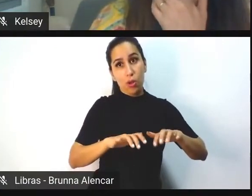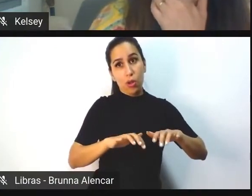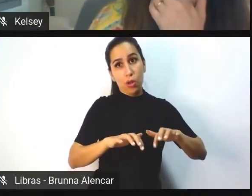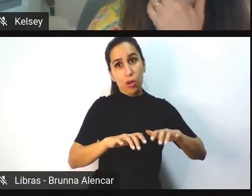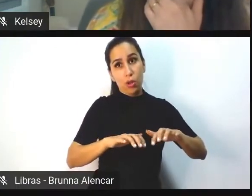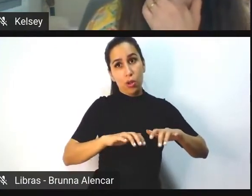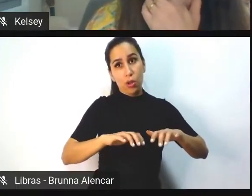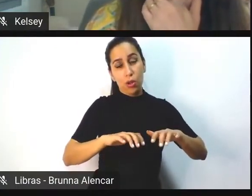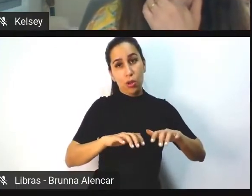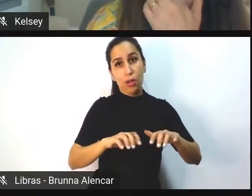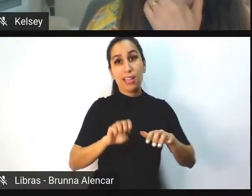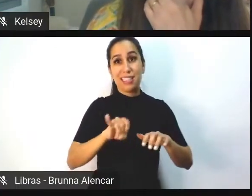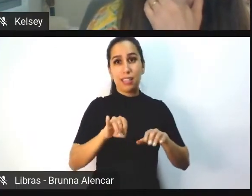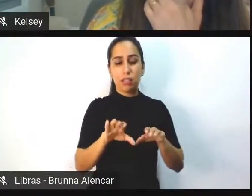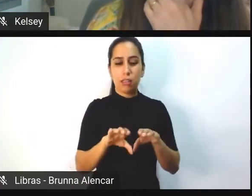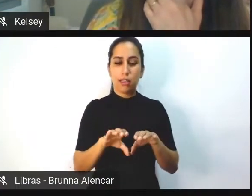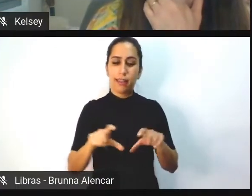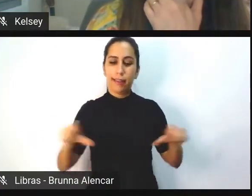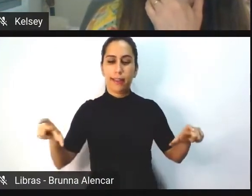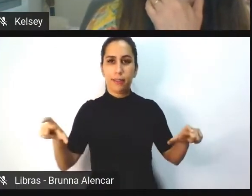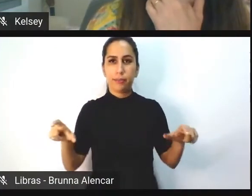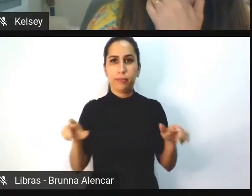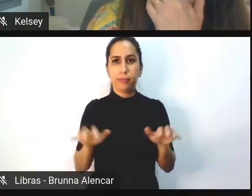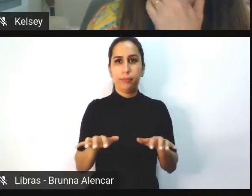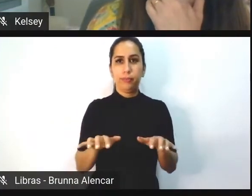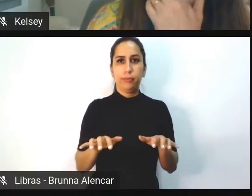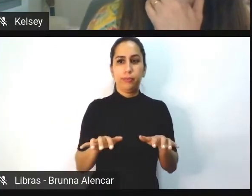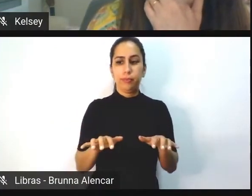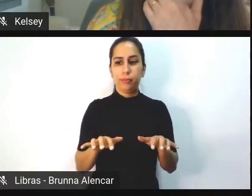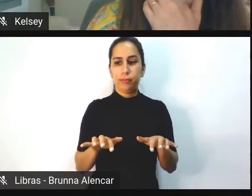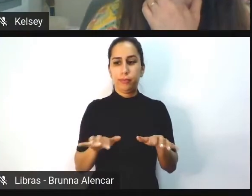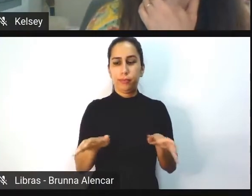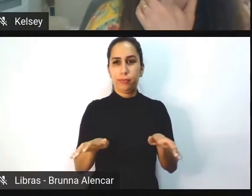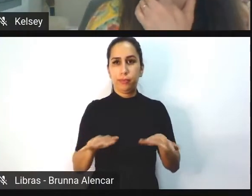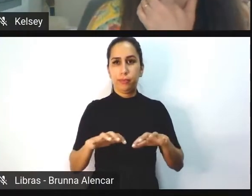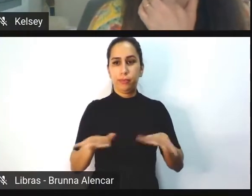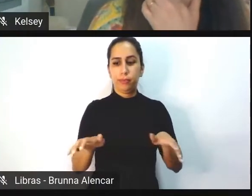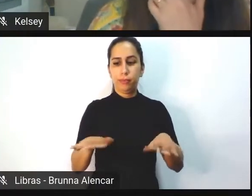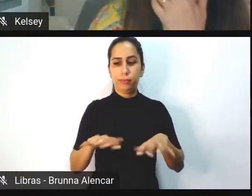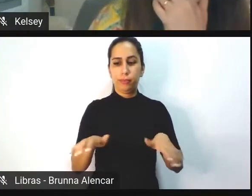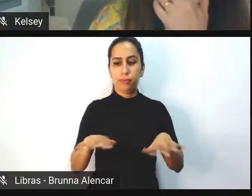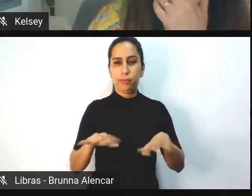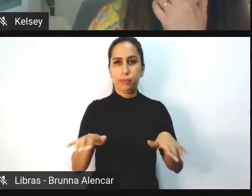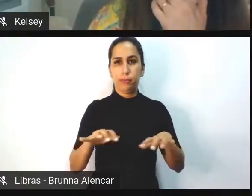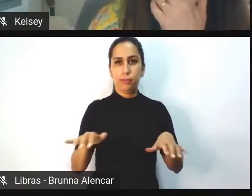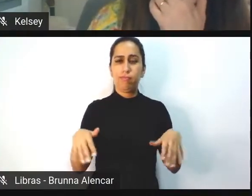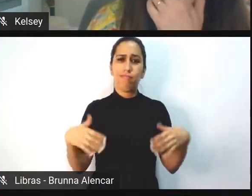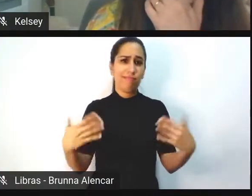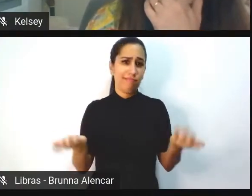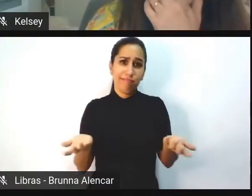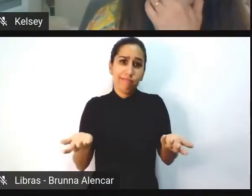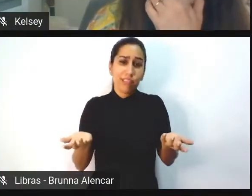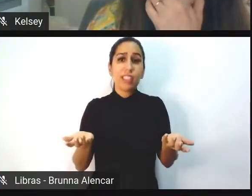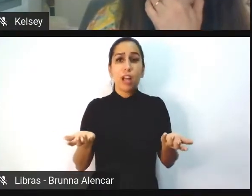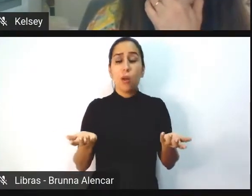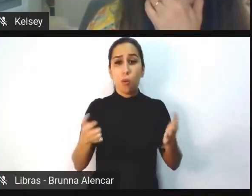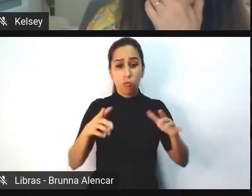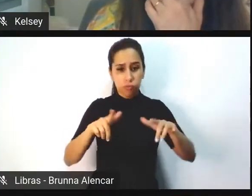meu teclado fosse reto, eu ia fazer esse ângulo aqui. Então, no caso de uma